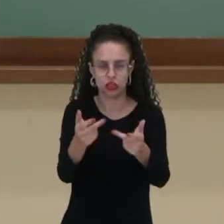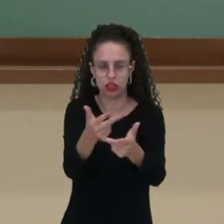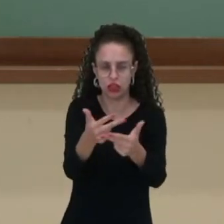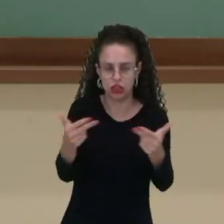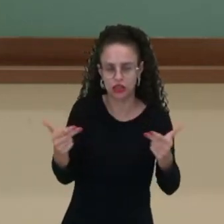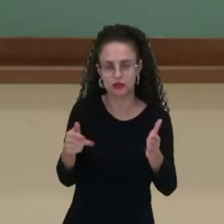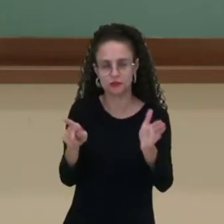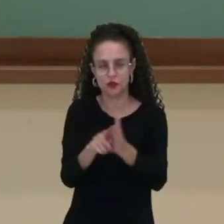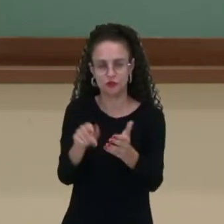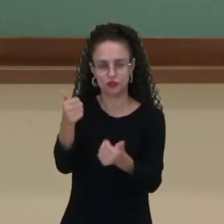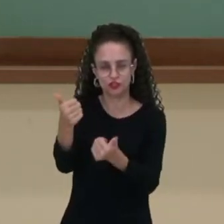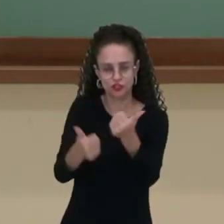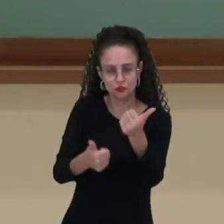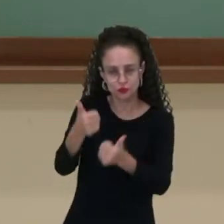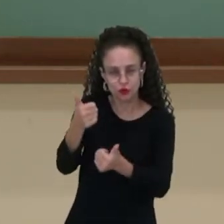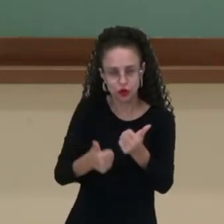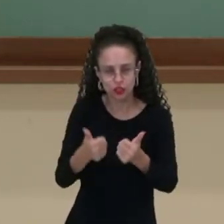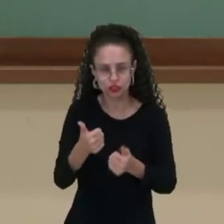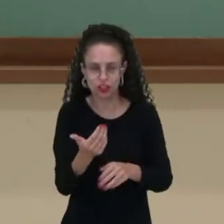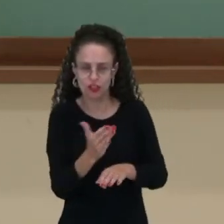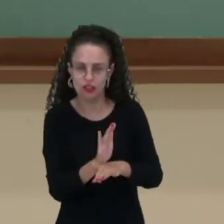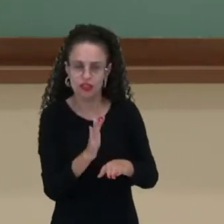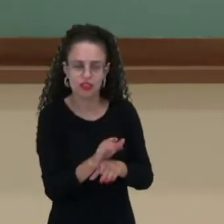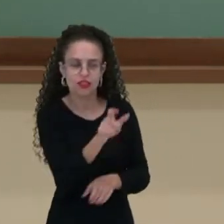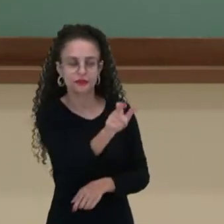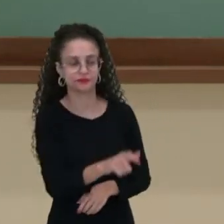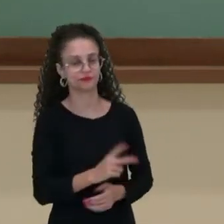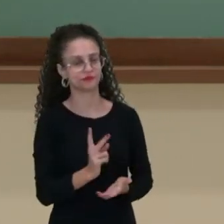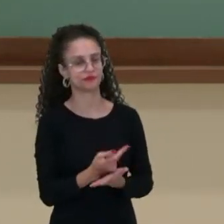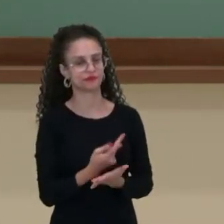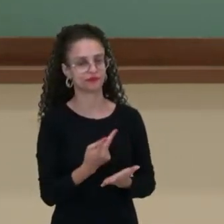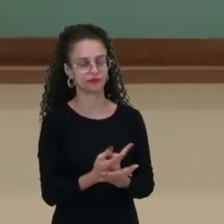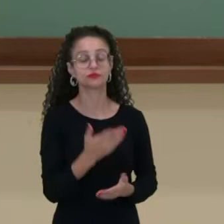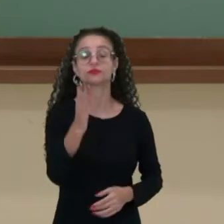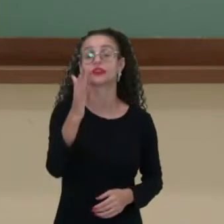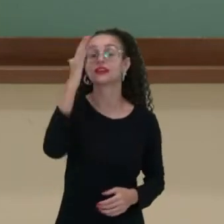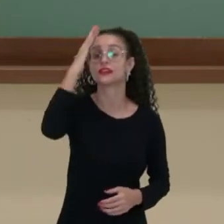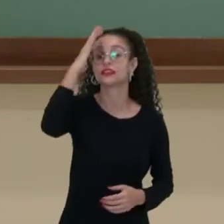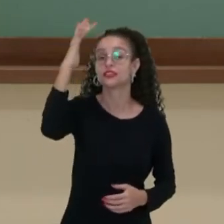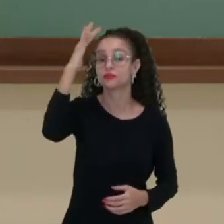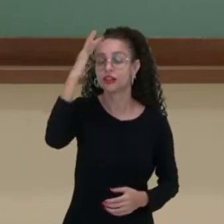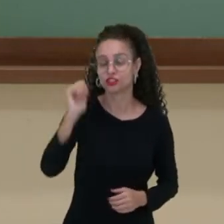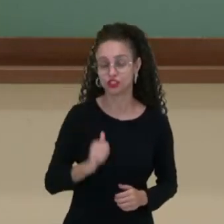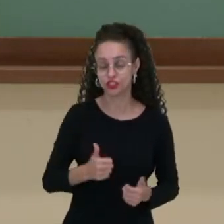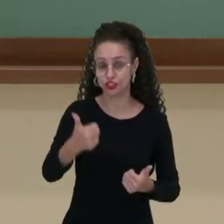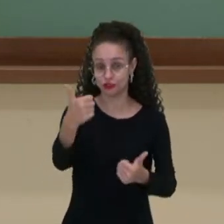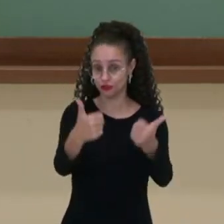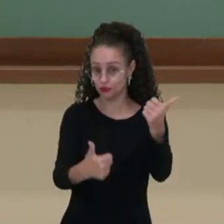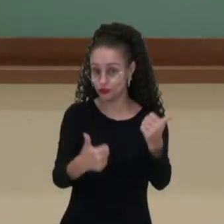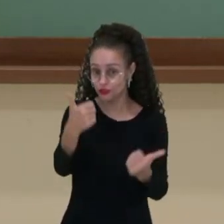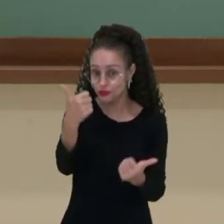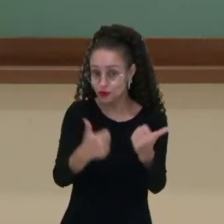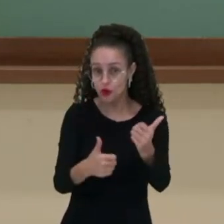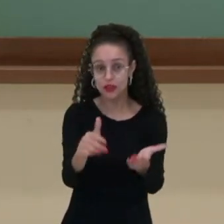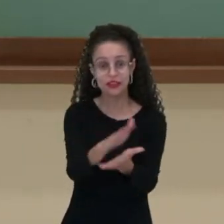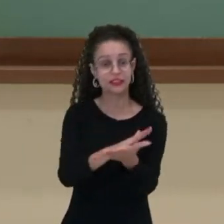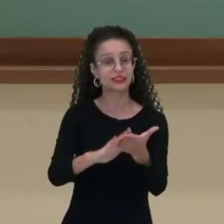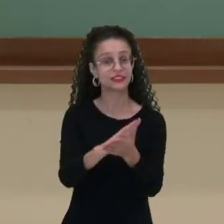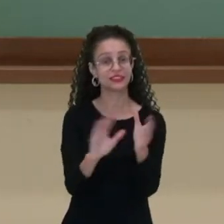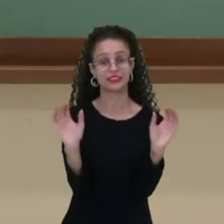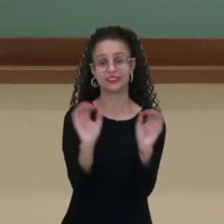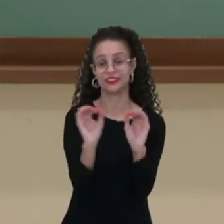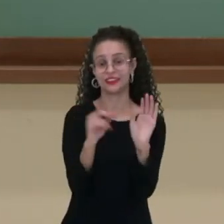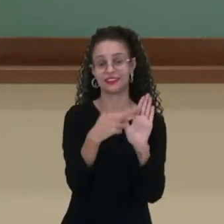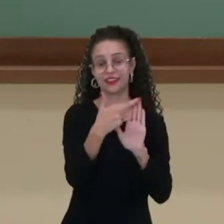Desportiva, para dar um gancho ali pro jogador lá que exagerou. Você imagine um jogo de futebol sem